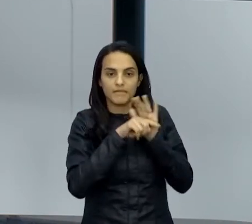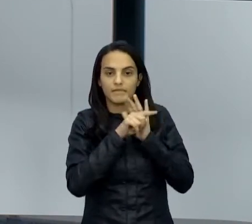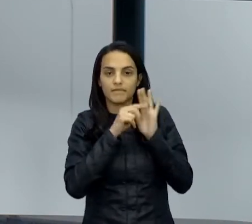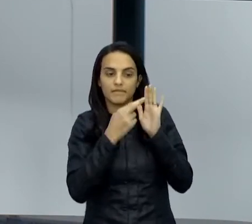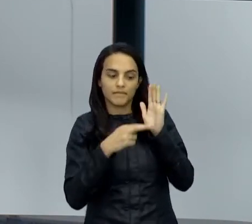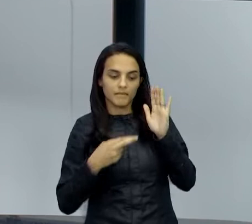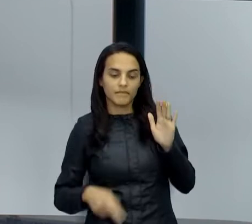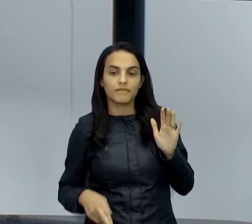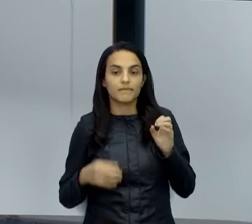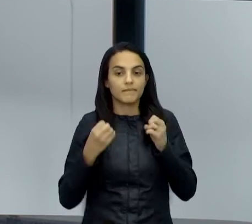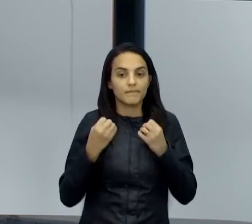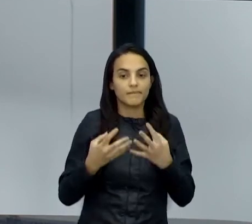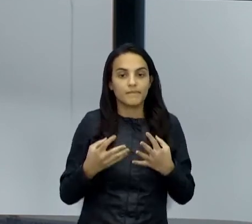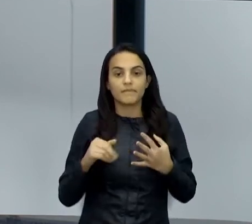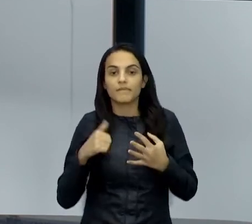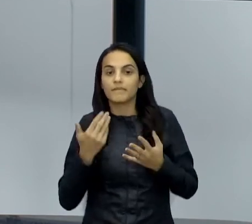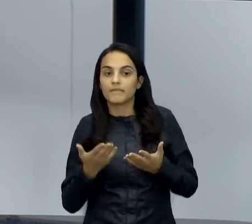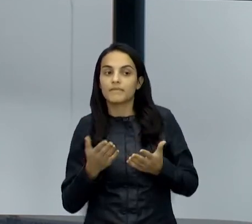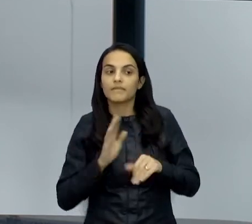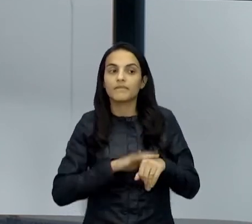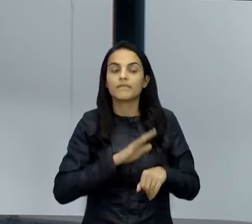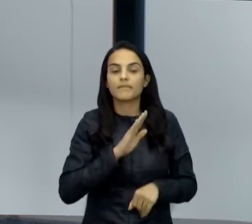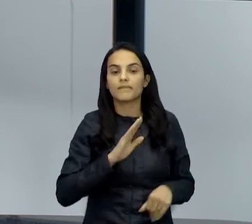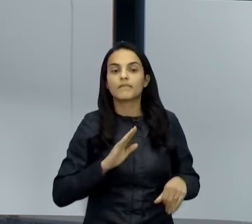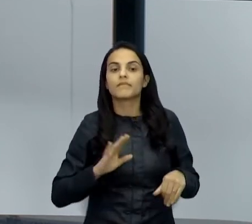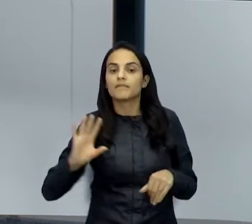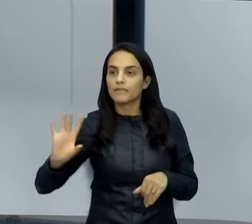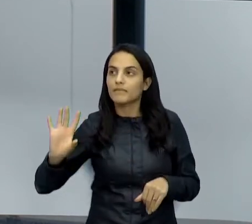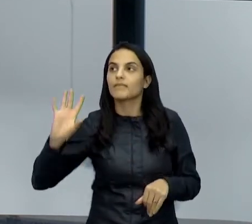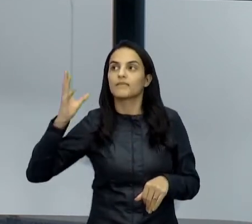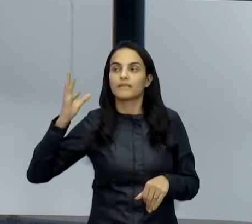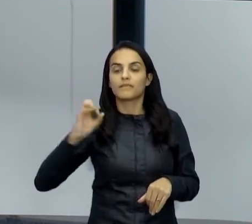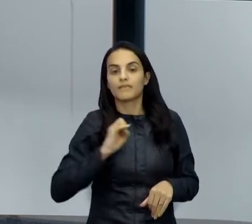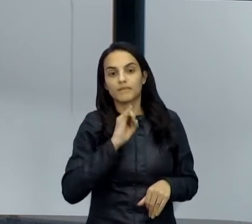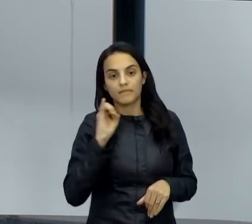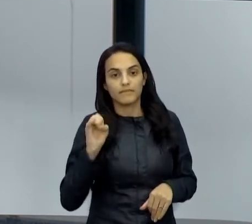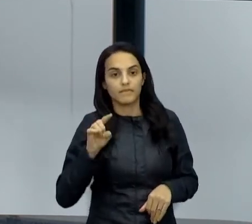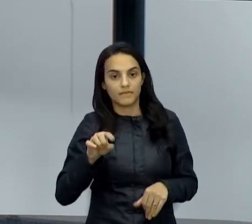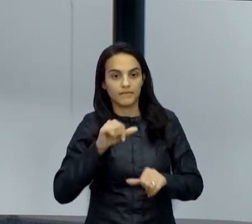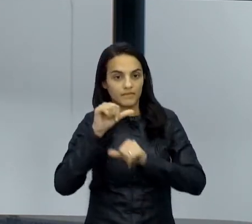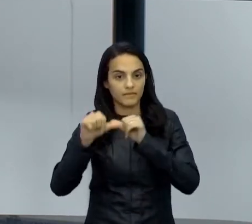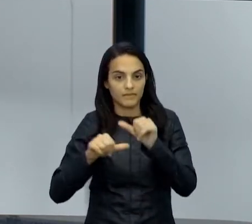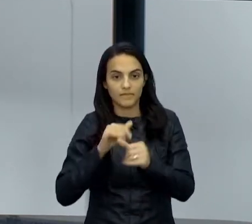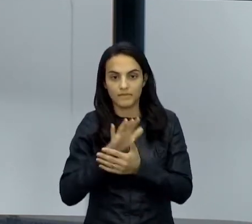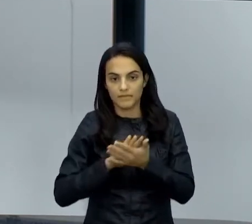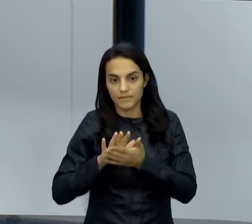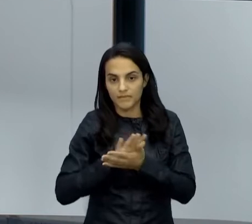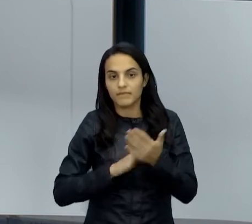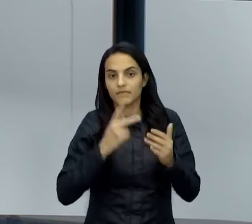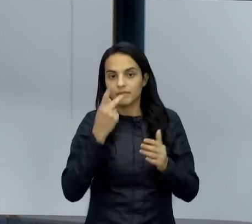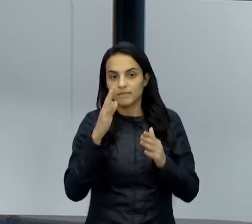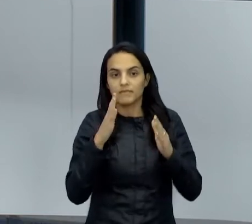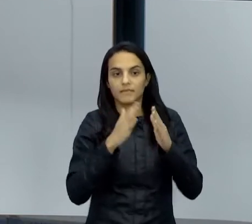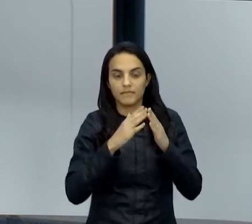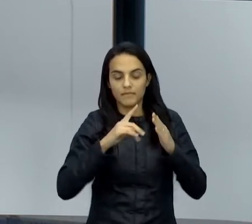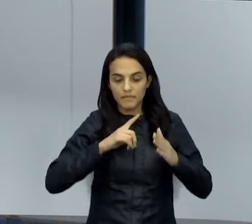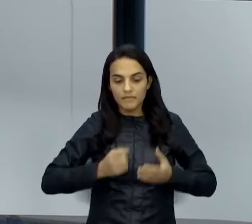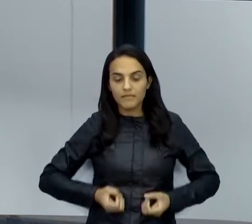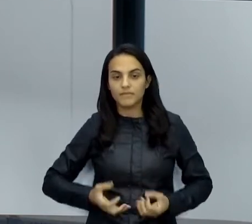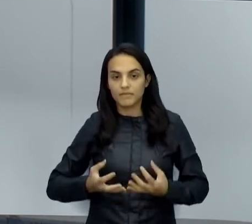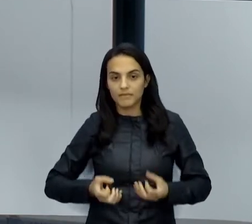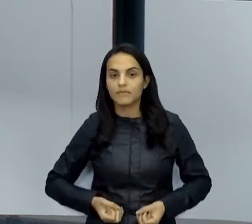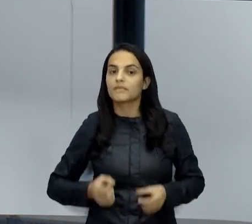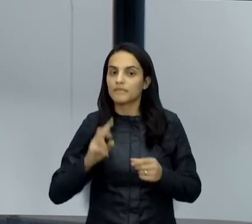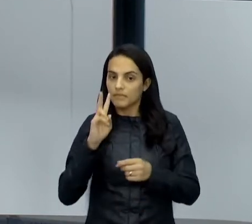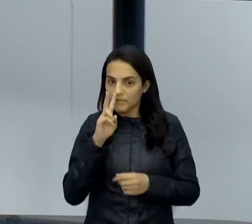ele tá doido, se ele tá cobrando mais. Então, quando acontece isso, se você não mudou nada e na sua casa teve um consumo muito alto, você